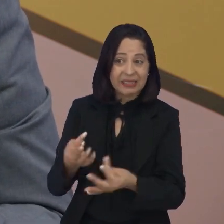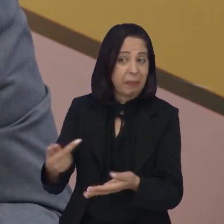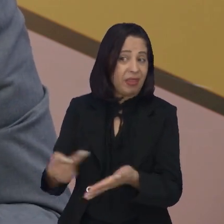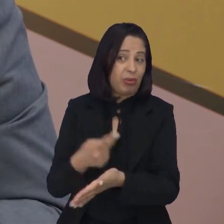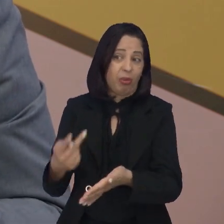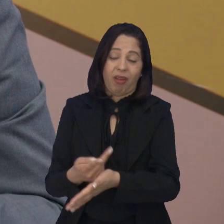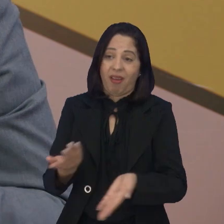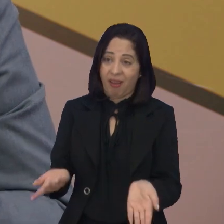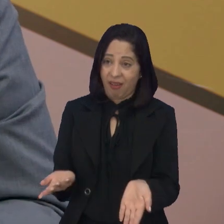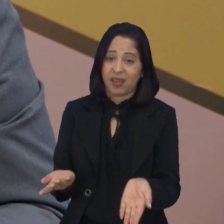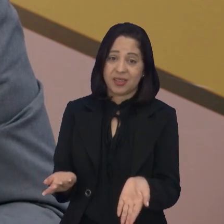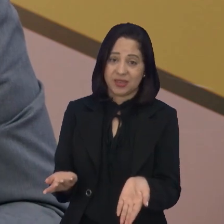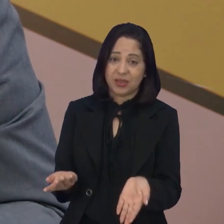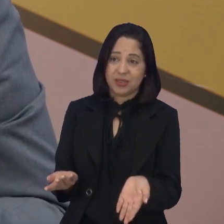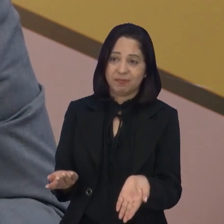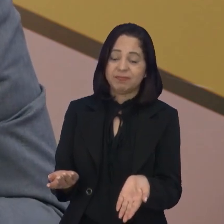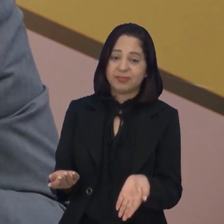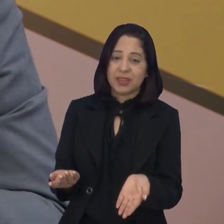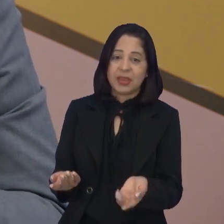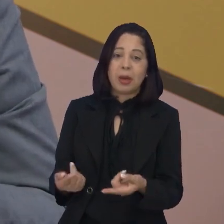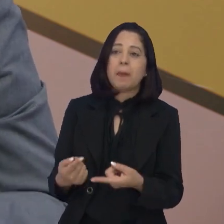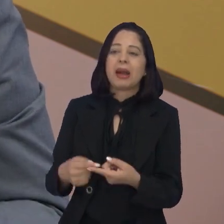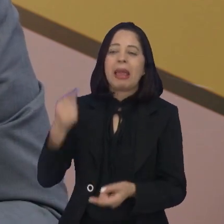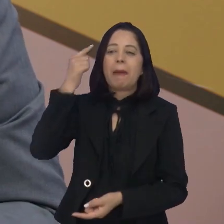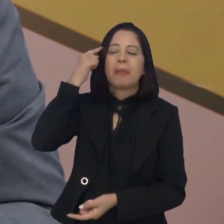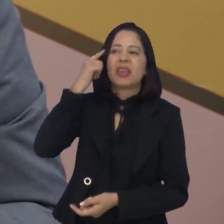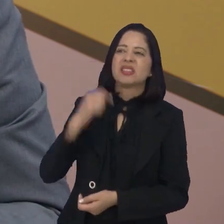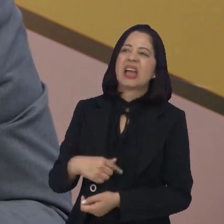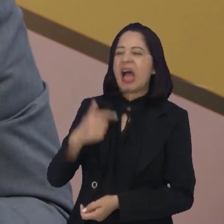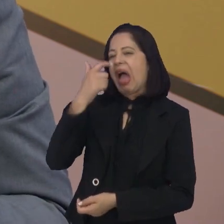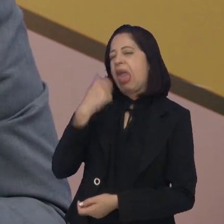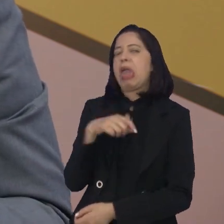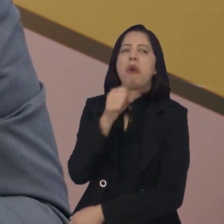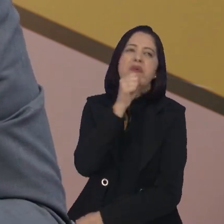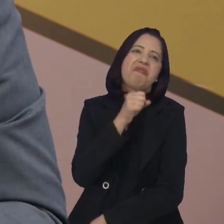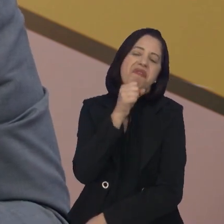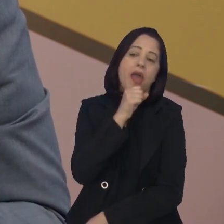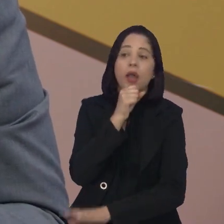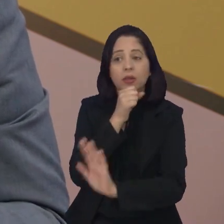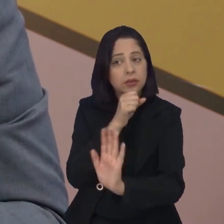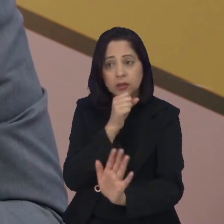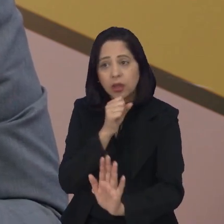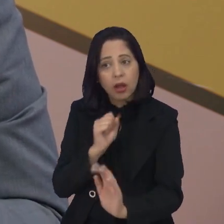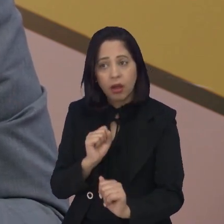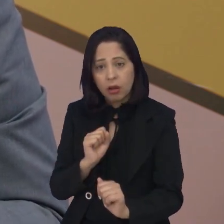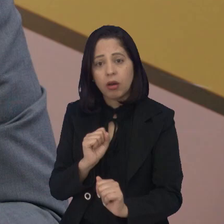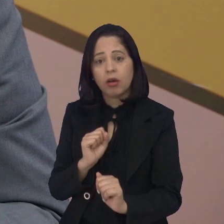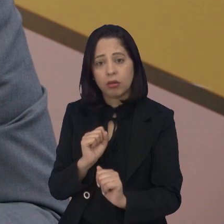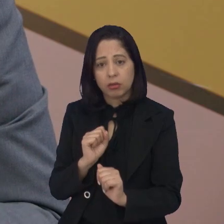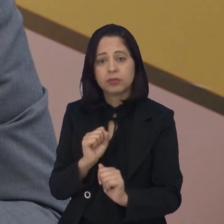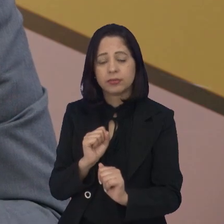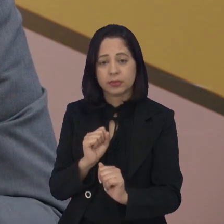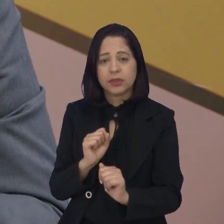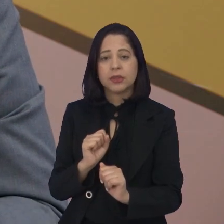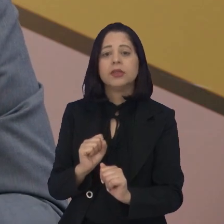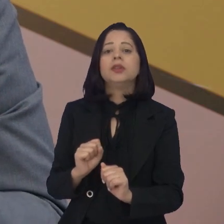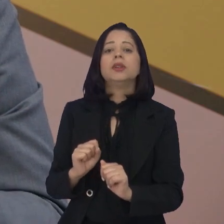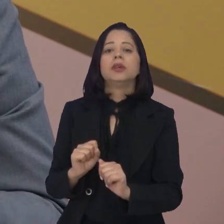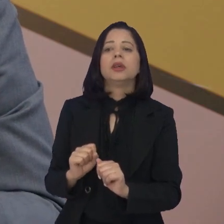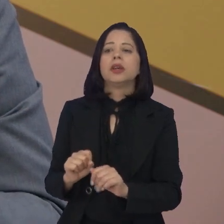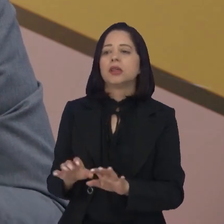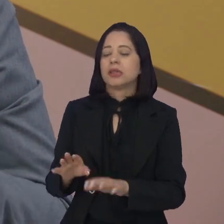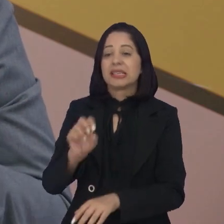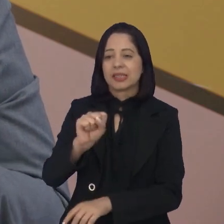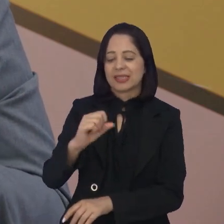procura de ajuda no tempo hábil por achar que é coisa da idade. Entendi. Mas não, sarcopenia hoje é considerado uma doença. Sim. Sarcopenia, para